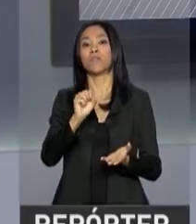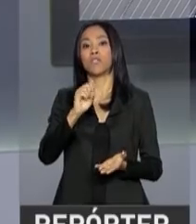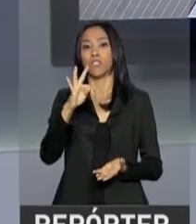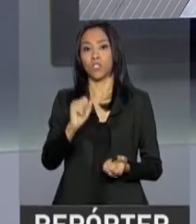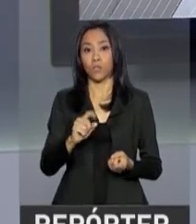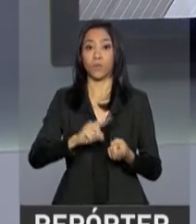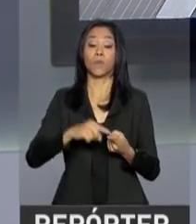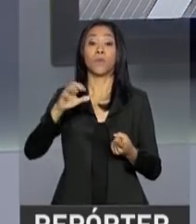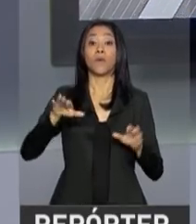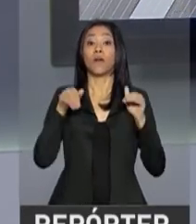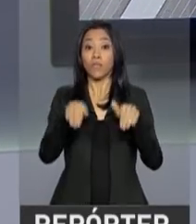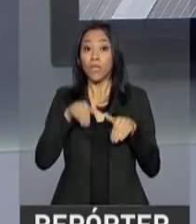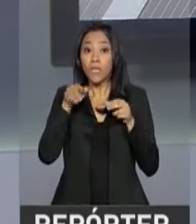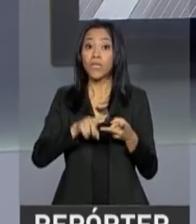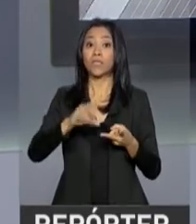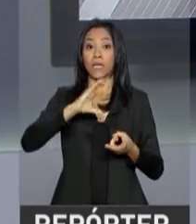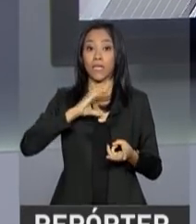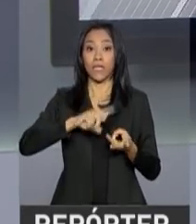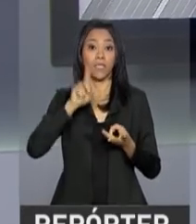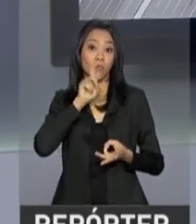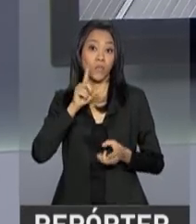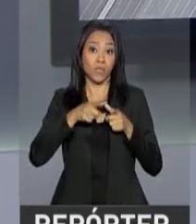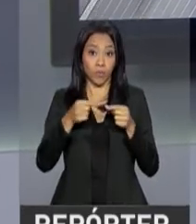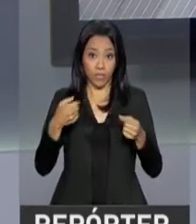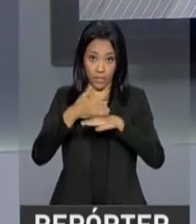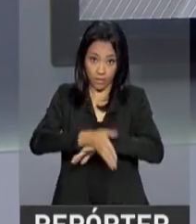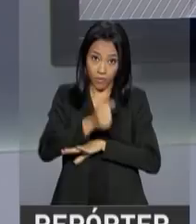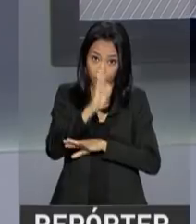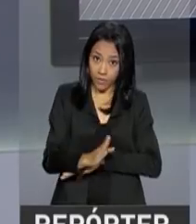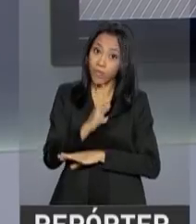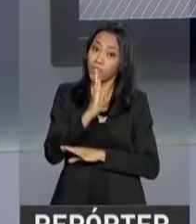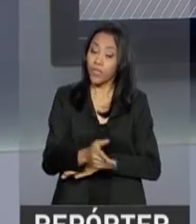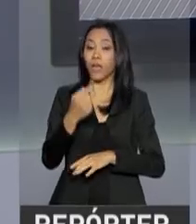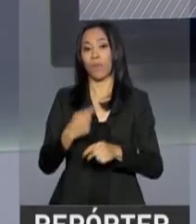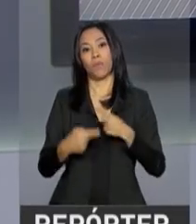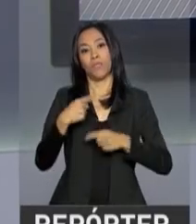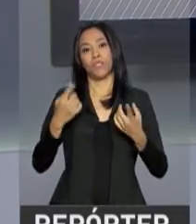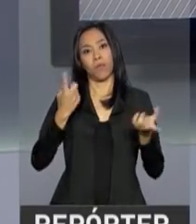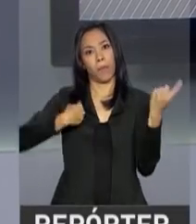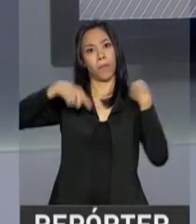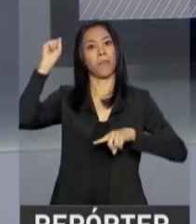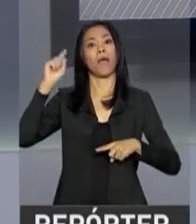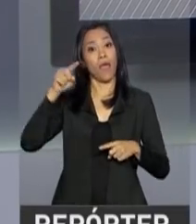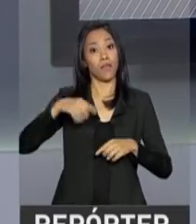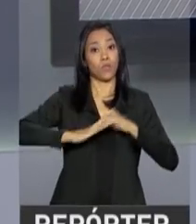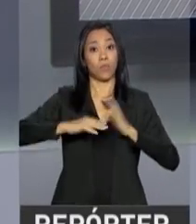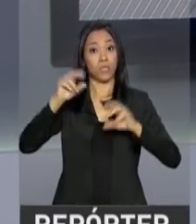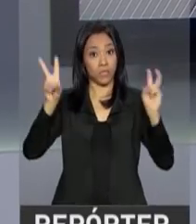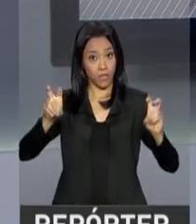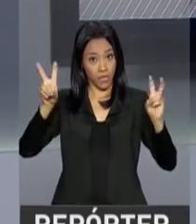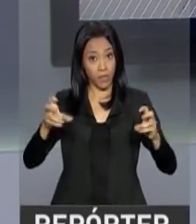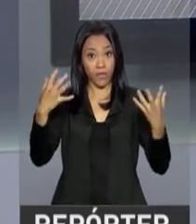norte americanos e japoneses entrarem no brasil já é considerado uma política de sucesso e é sobre esse assunto que vamos